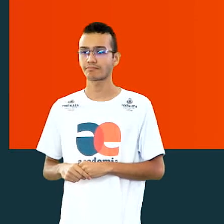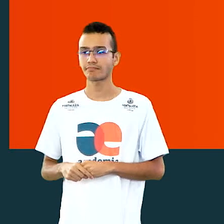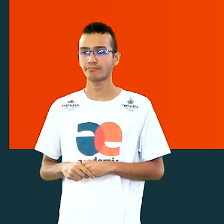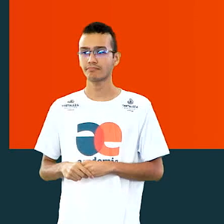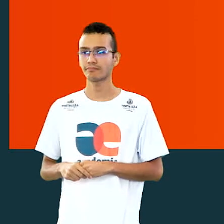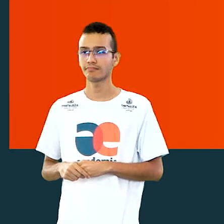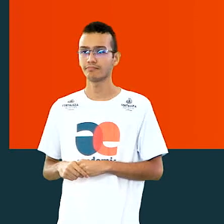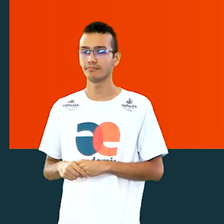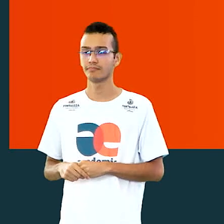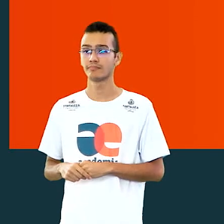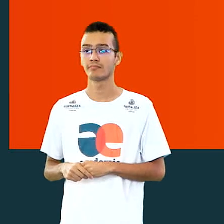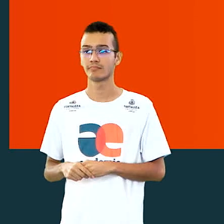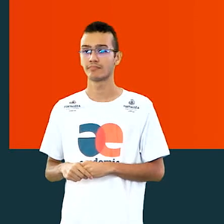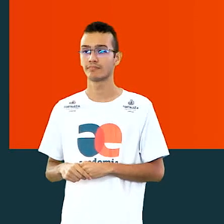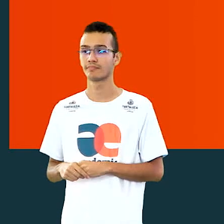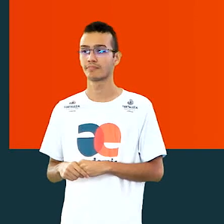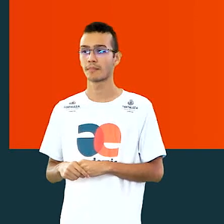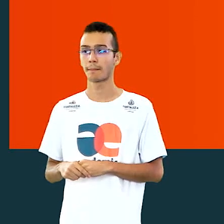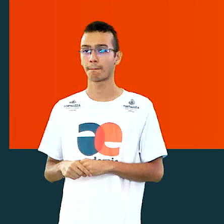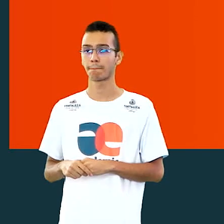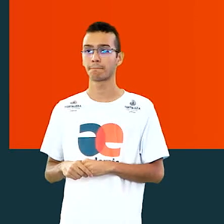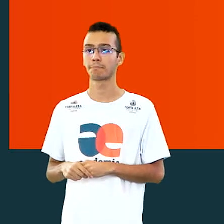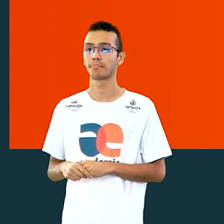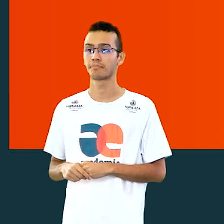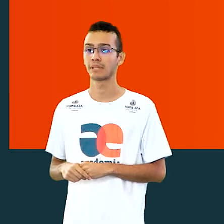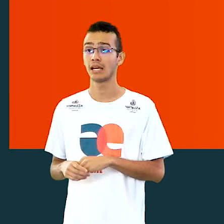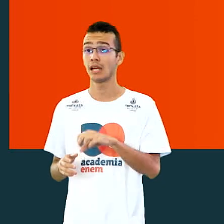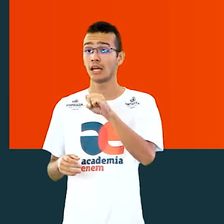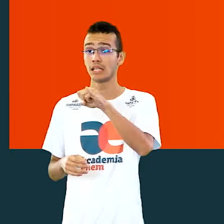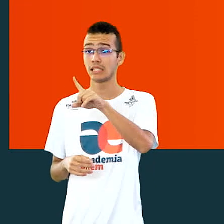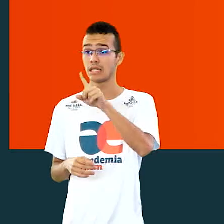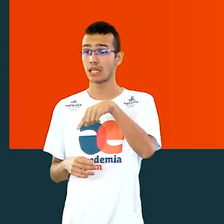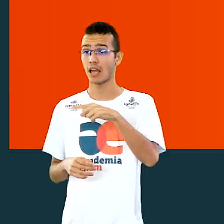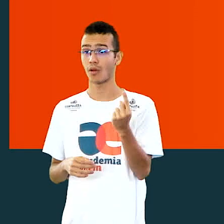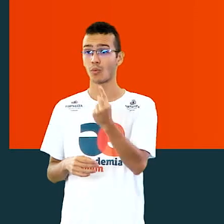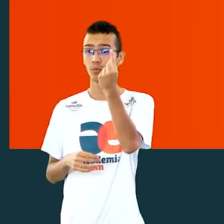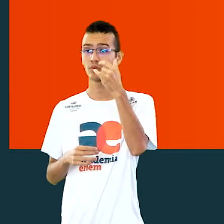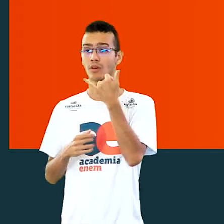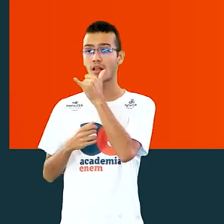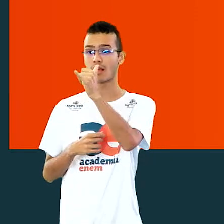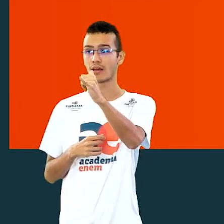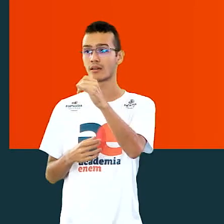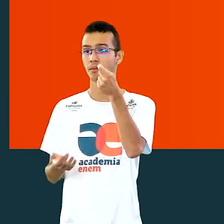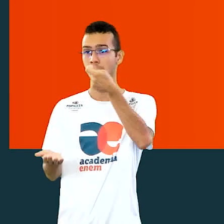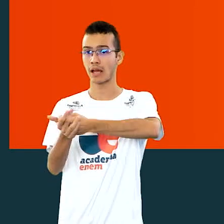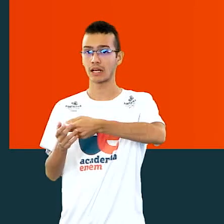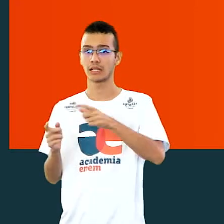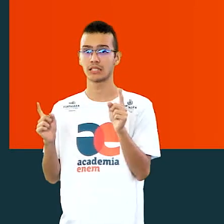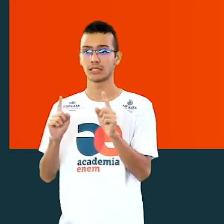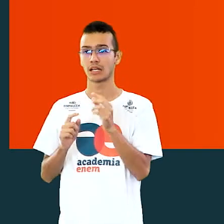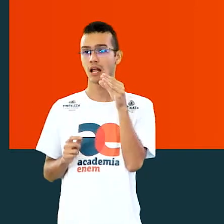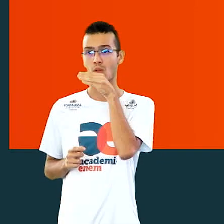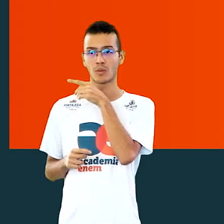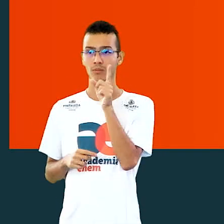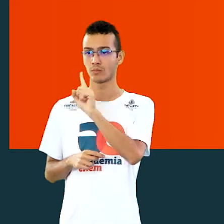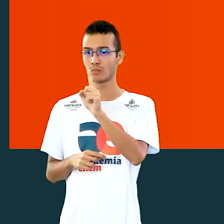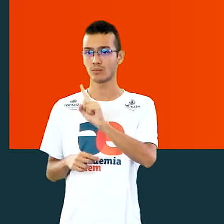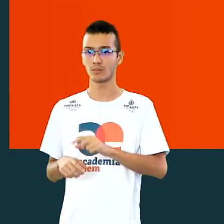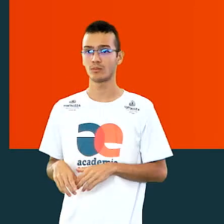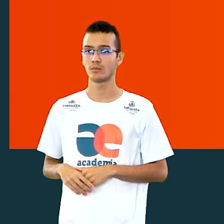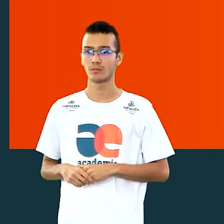Só não vai pagar enquanto ela for elétrica. Ficou claro? Ah, professor, então quer dizer que eu vou pagar por